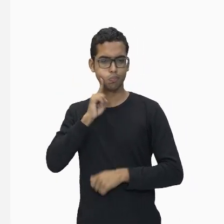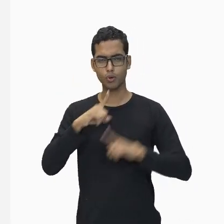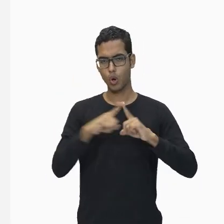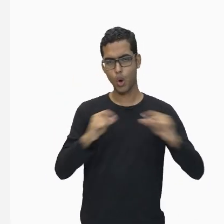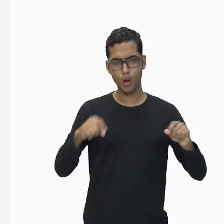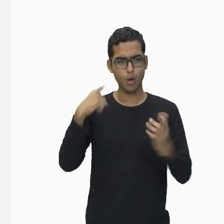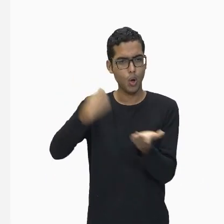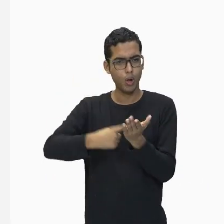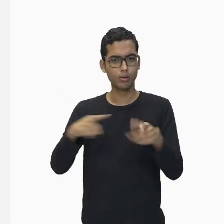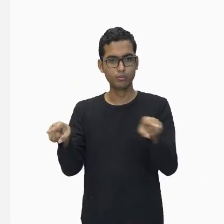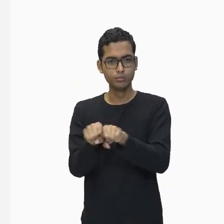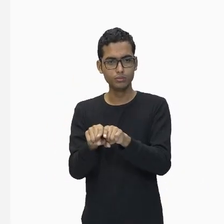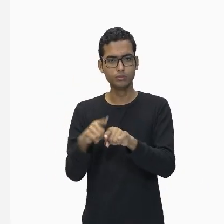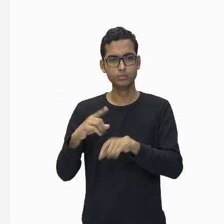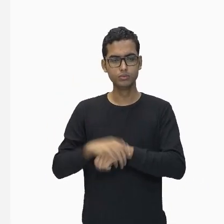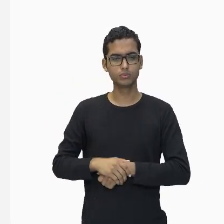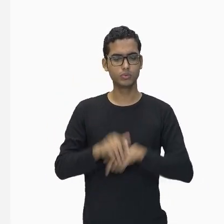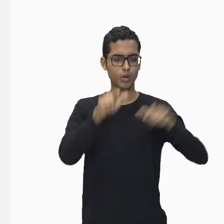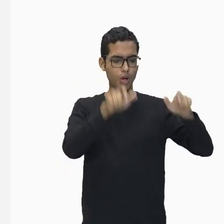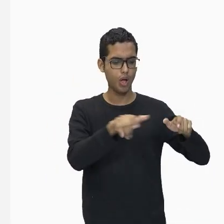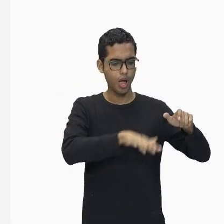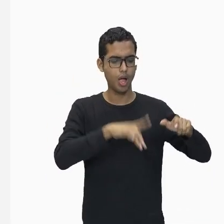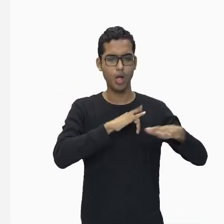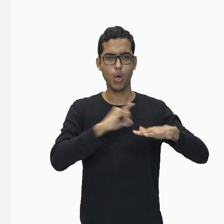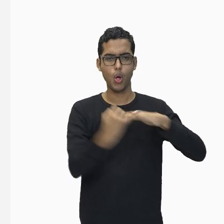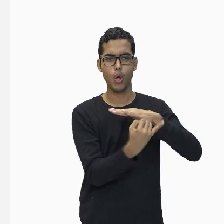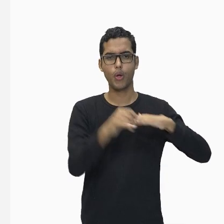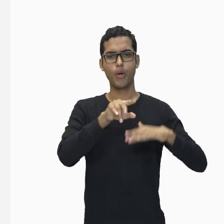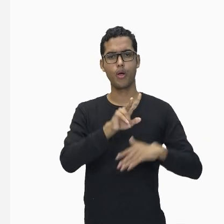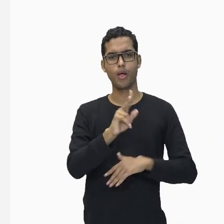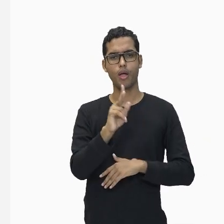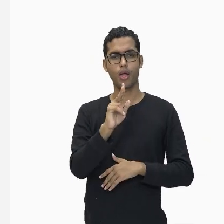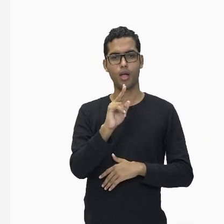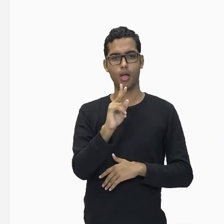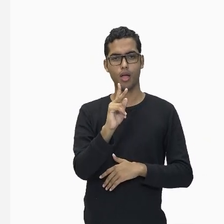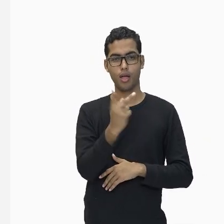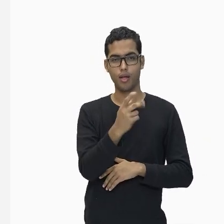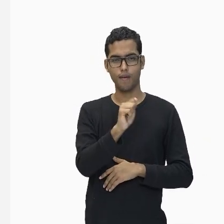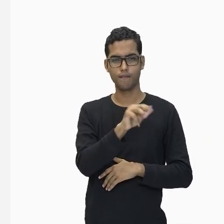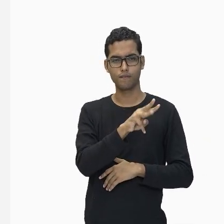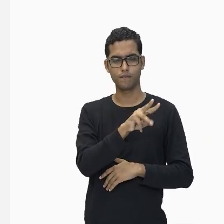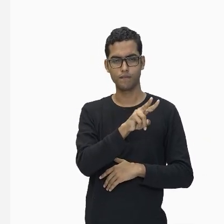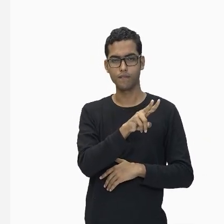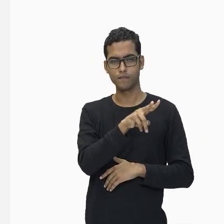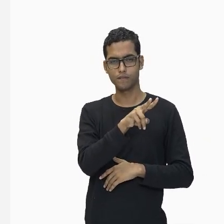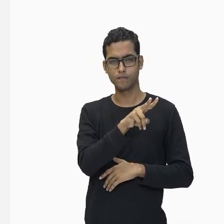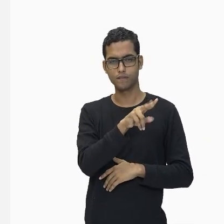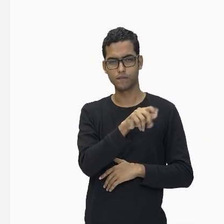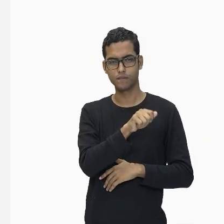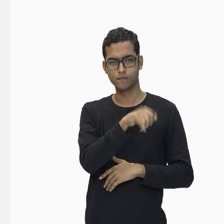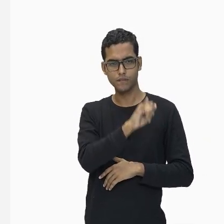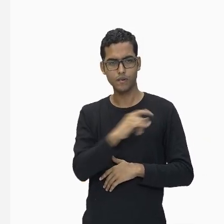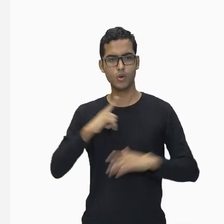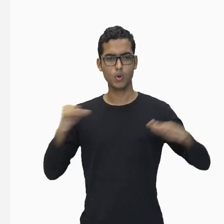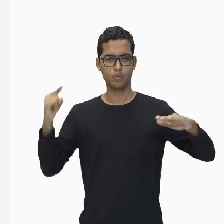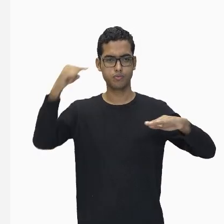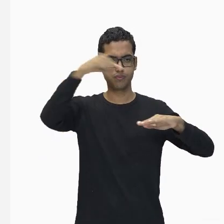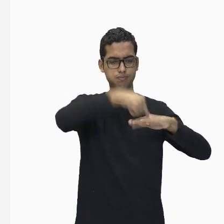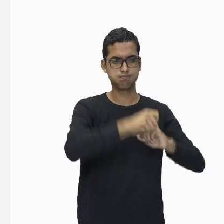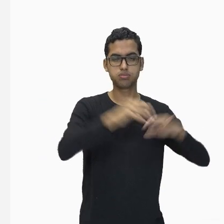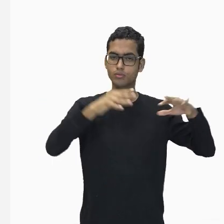Havaí, e prosseguiu a ofensiva contra os americanos na Ásia Meridional e no Pacífico. Vamos adiante,